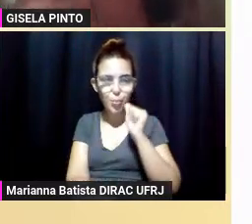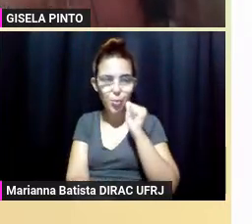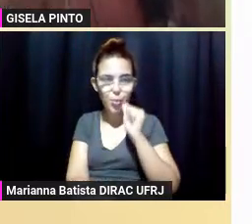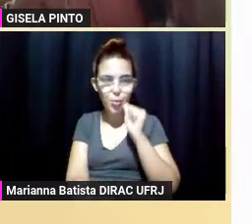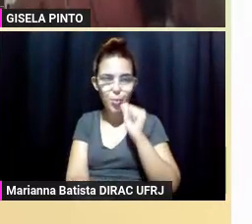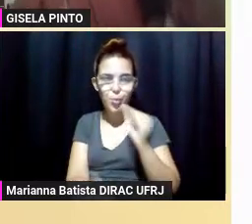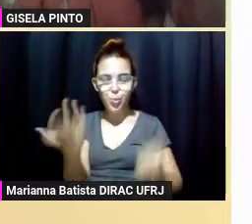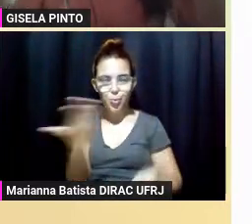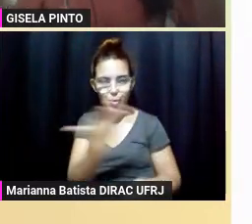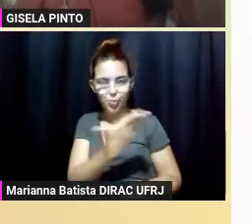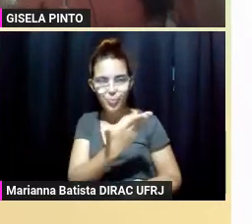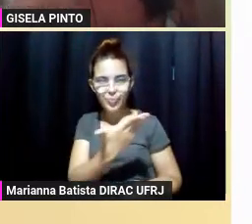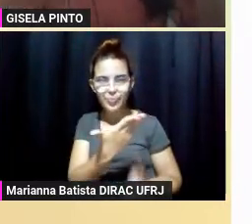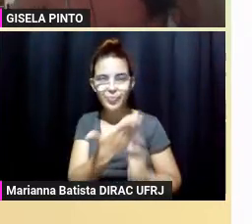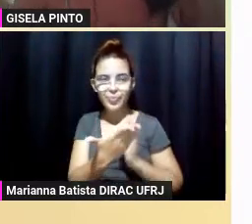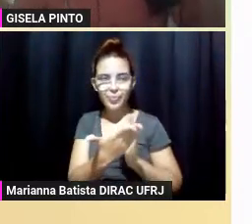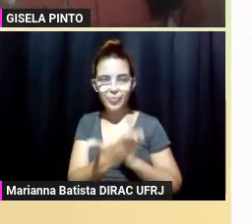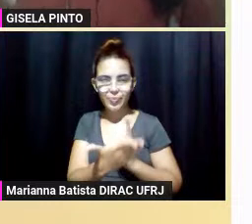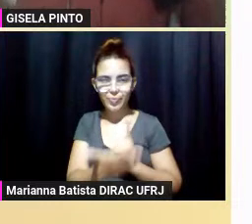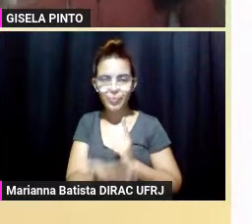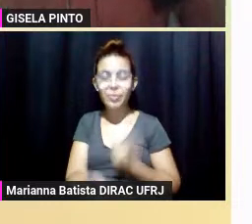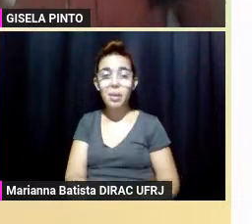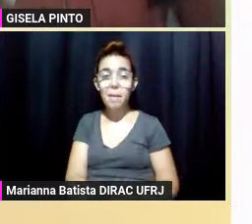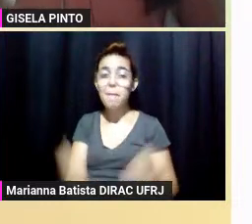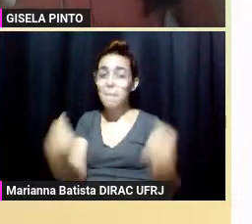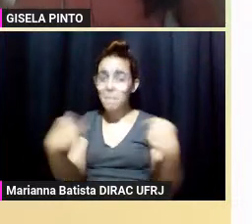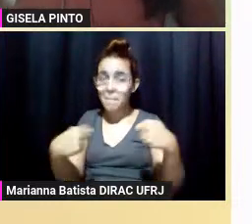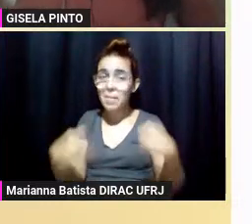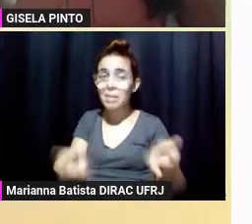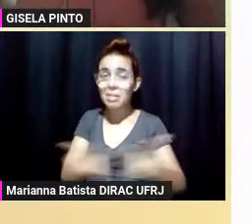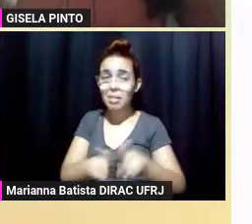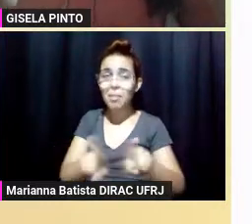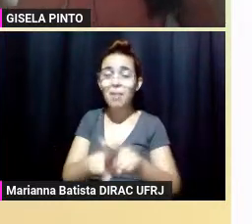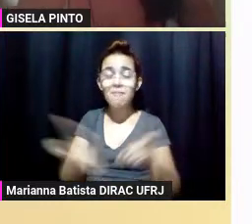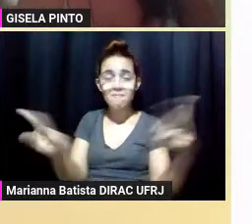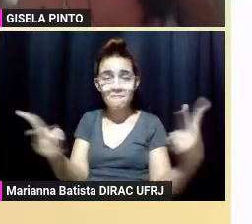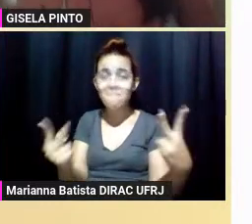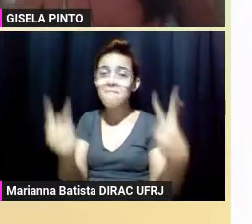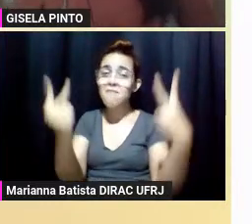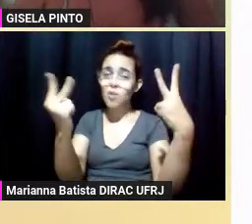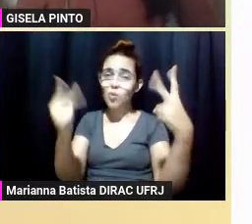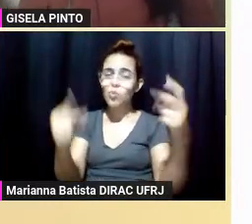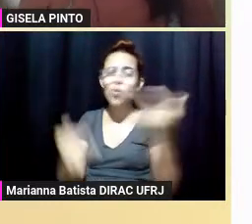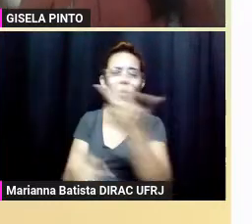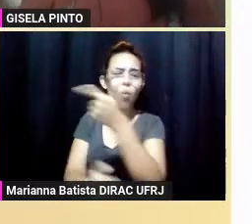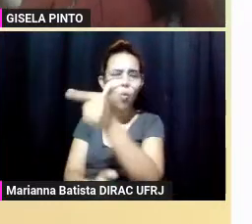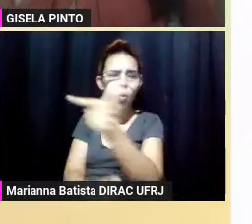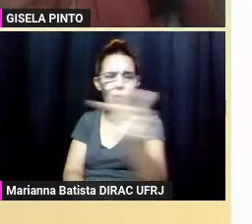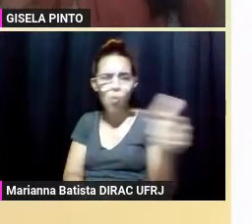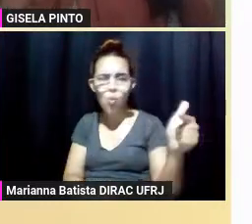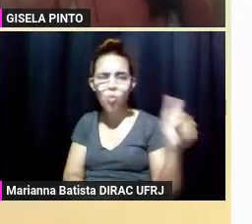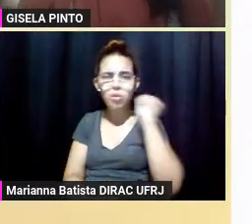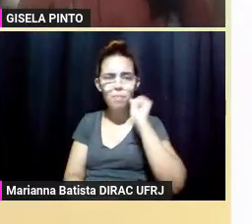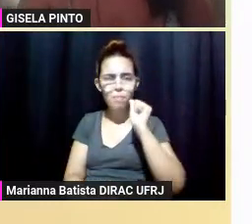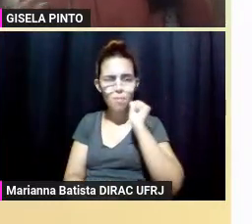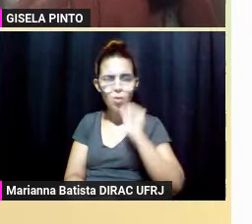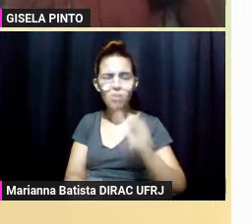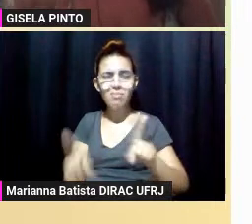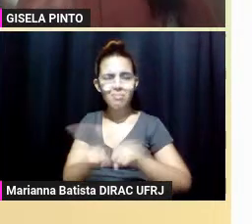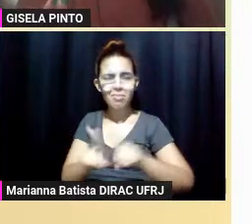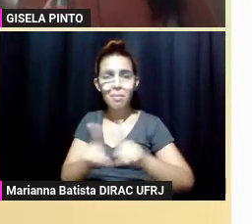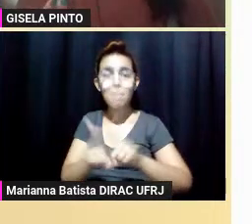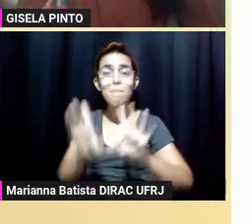né, que a gente deveria, que eu deveria ter colocado aqui, mas essas três mulheres, elas